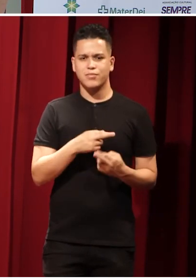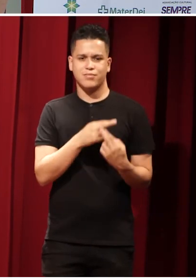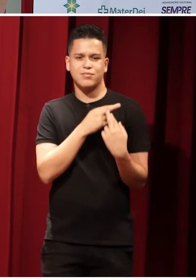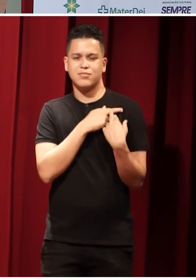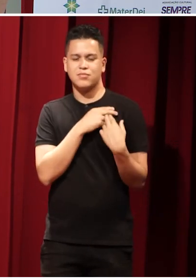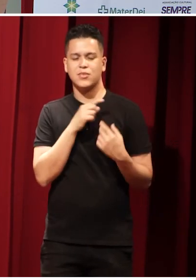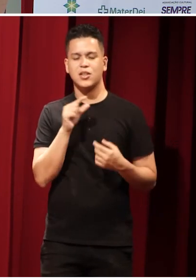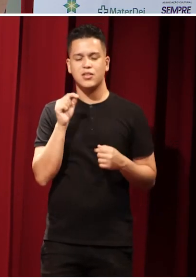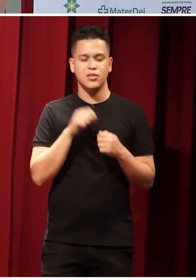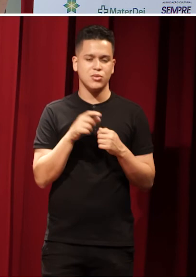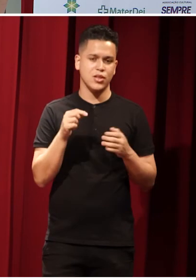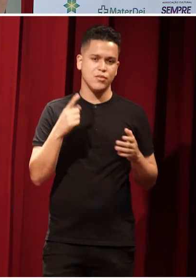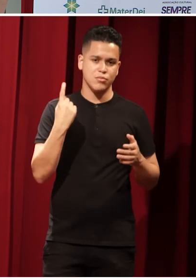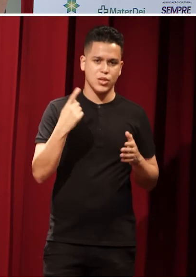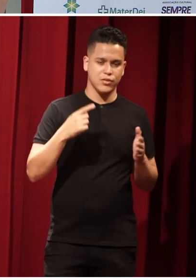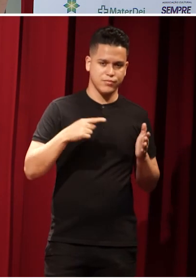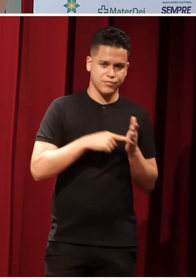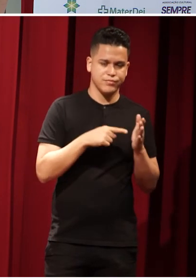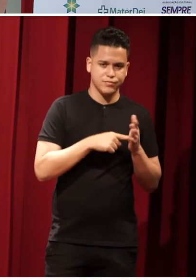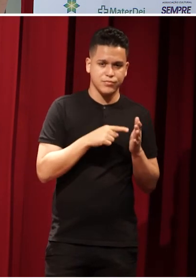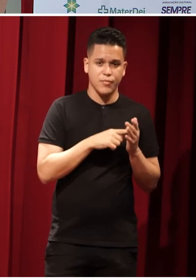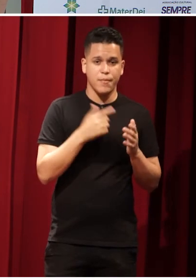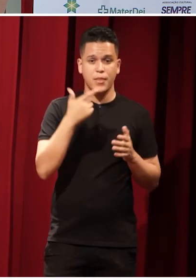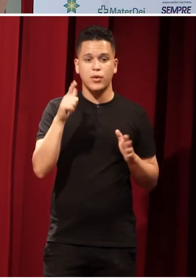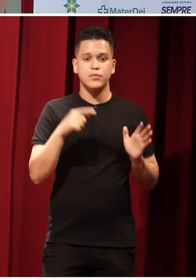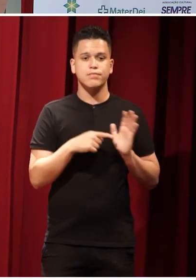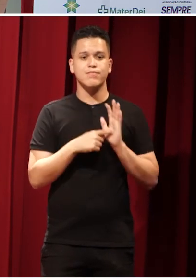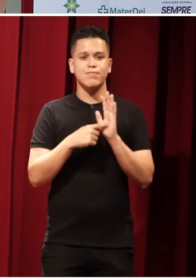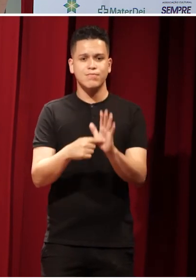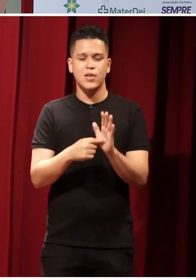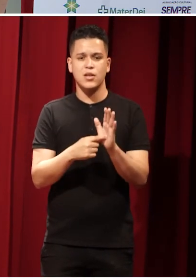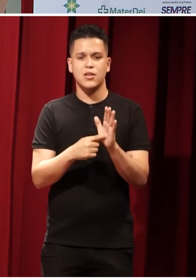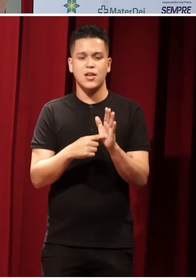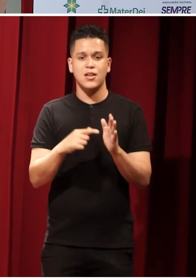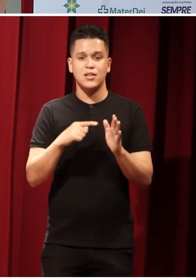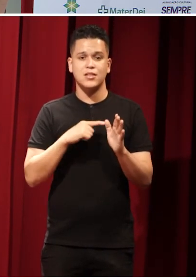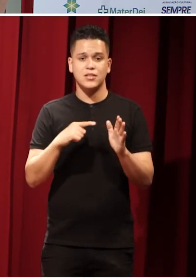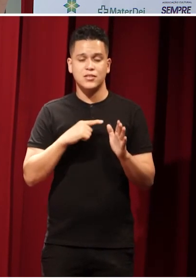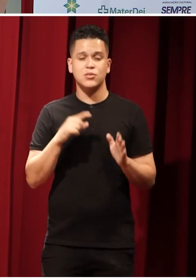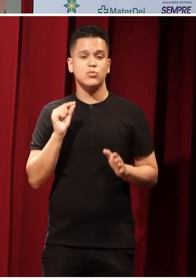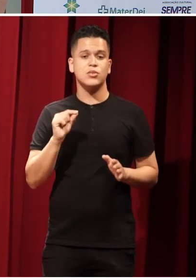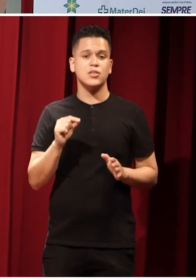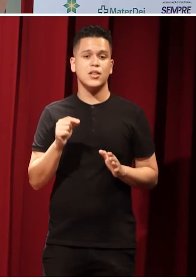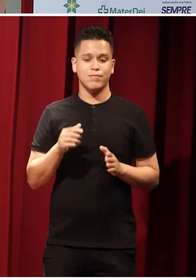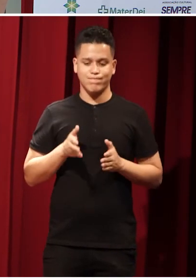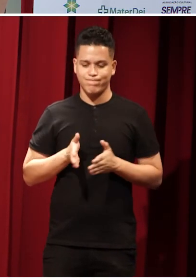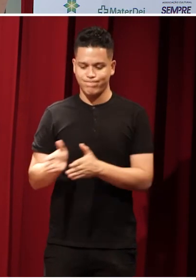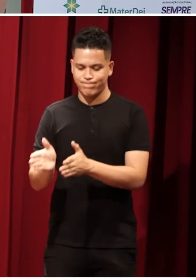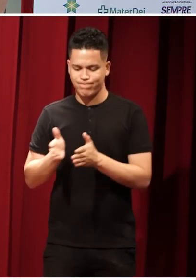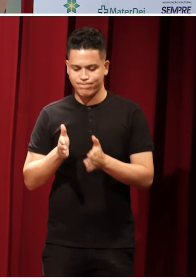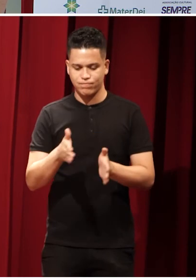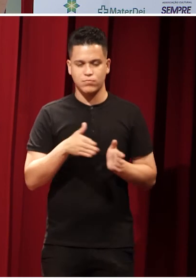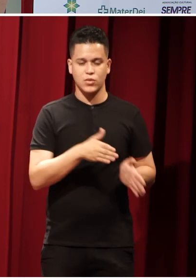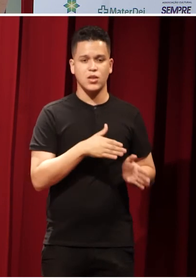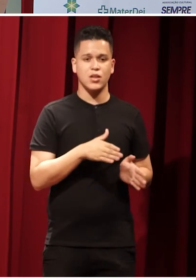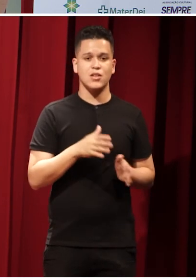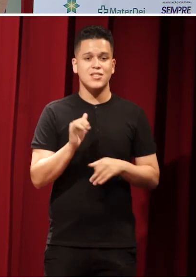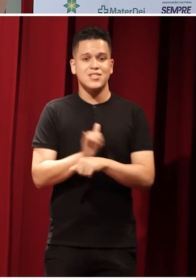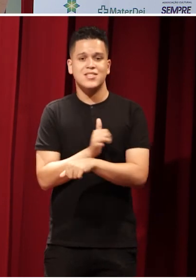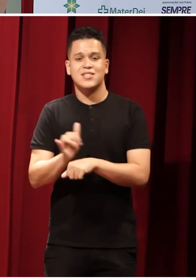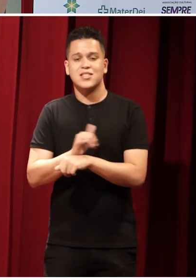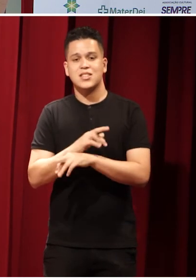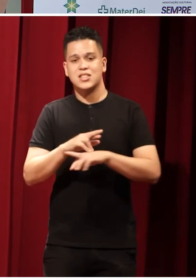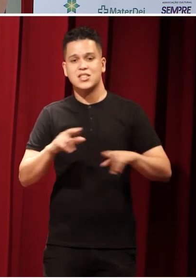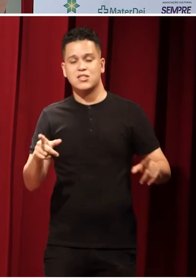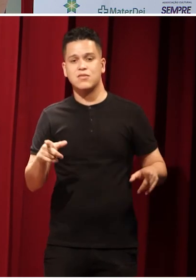fenômeno. Agora, eu acho que a nossa responsabilidade é, de um lado, denunciar e, de outro lado, tentar mostrar que